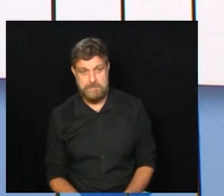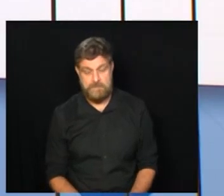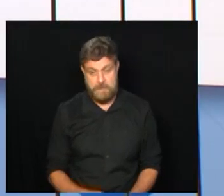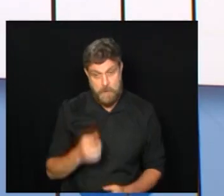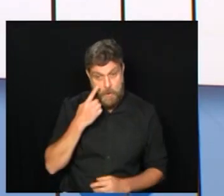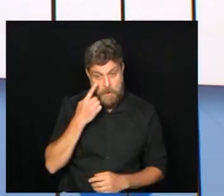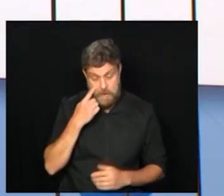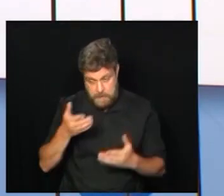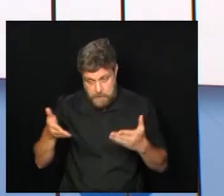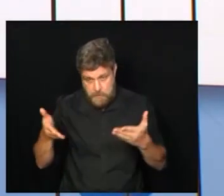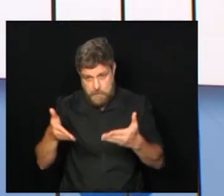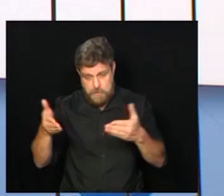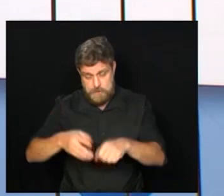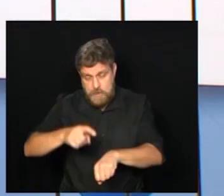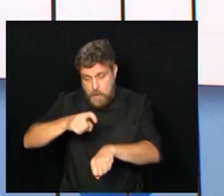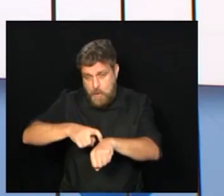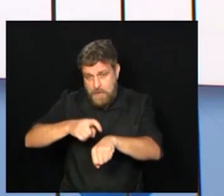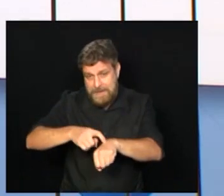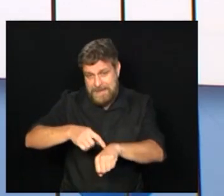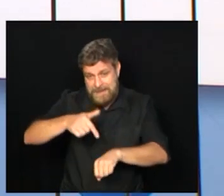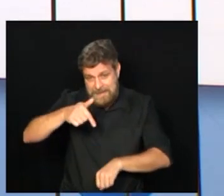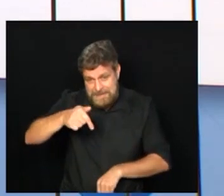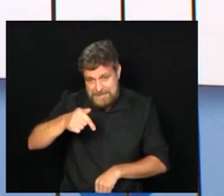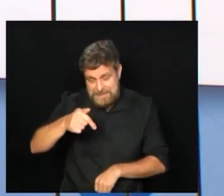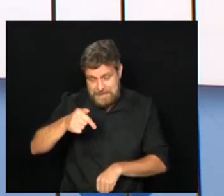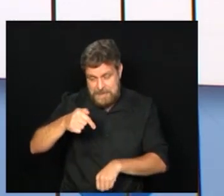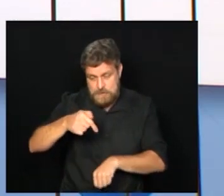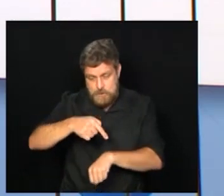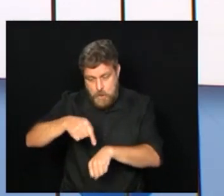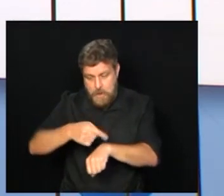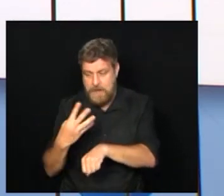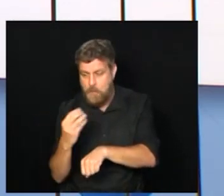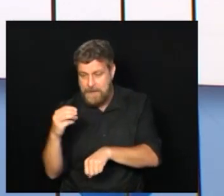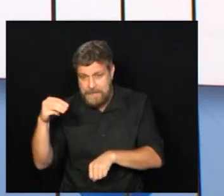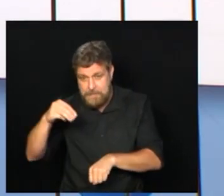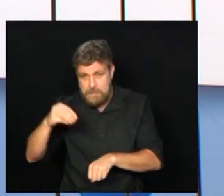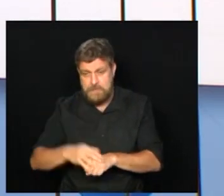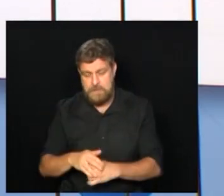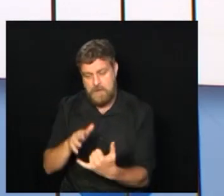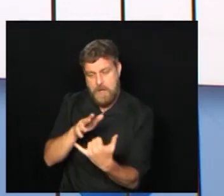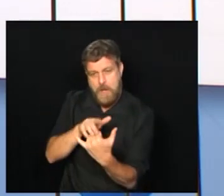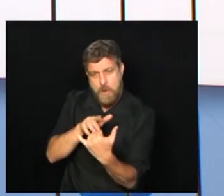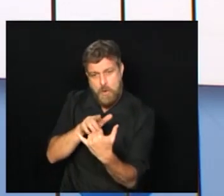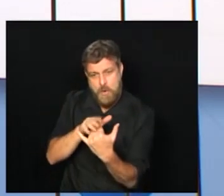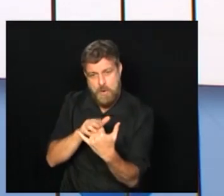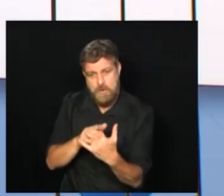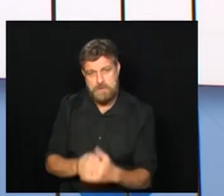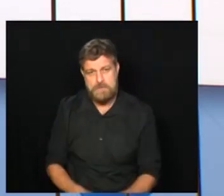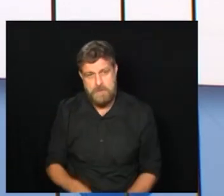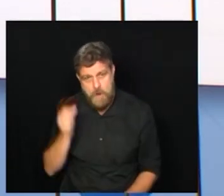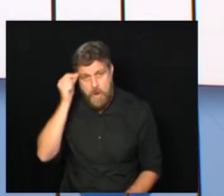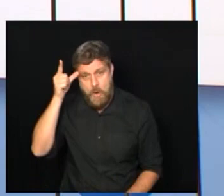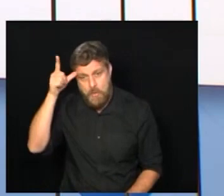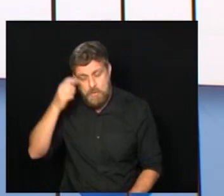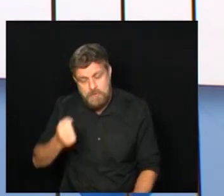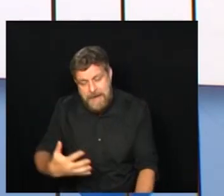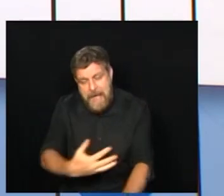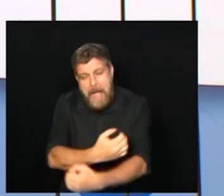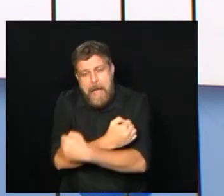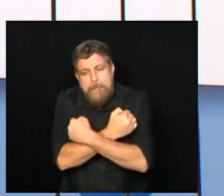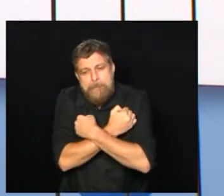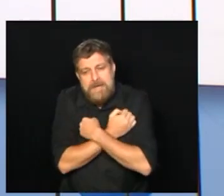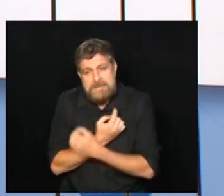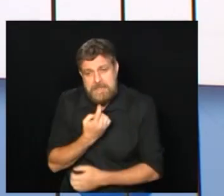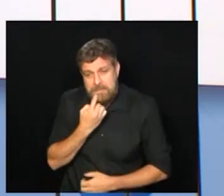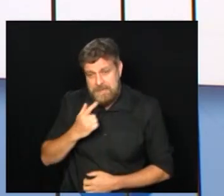Olha, então hoje, a partir das 7h40 da noite, pelo canal do YouTube Cultura Abraça Campinas, a gente